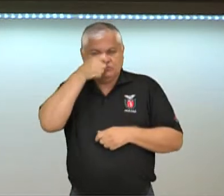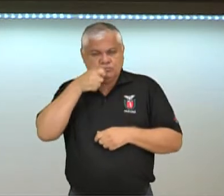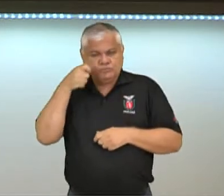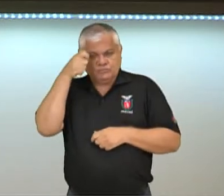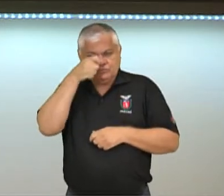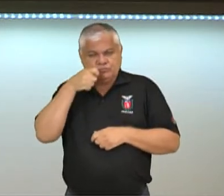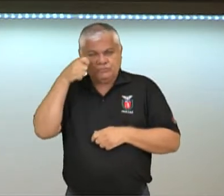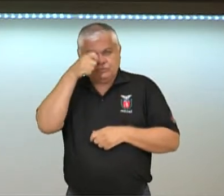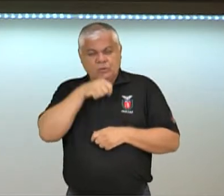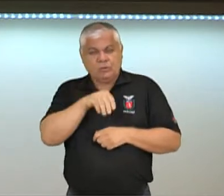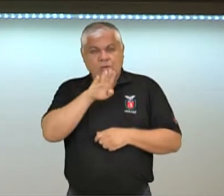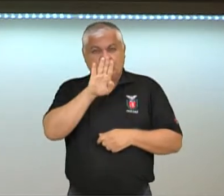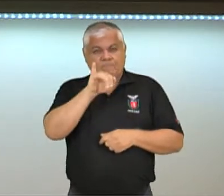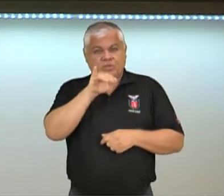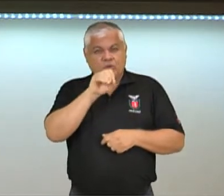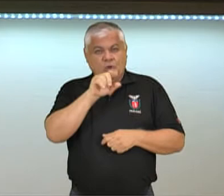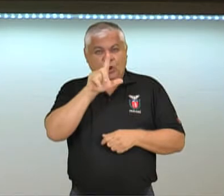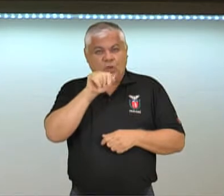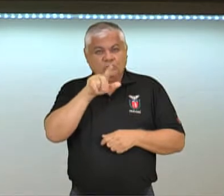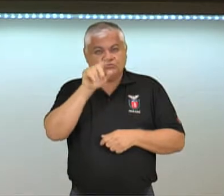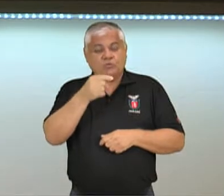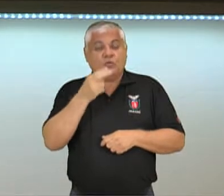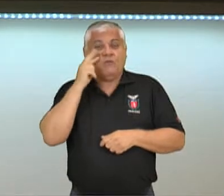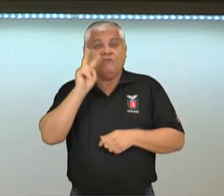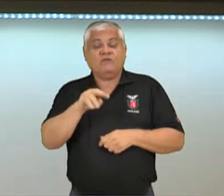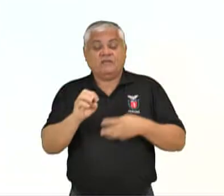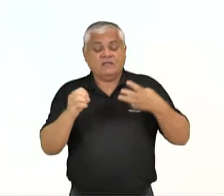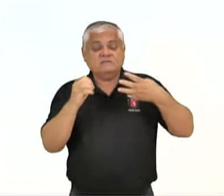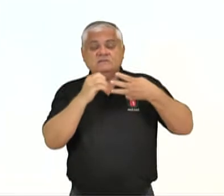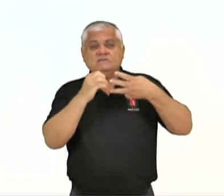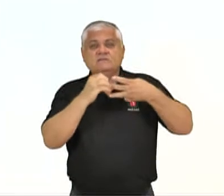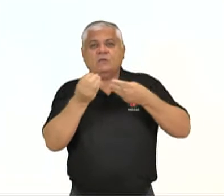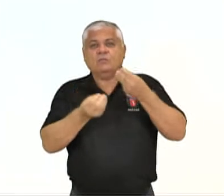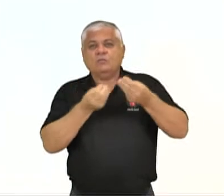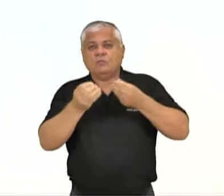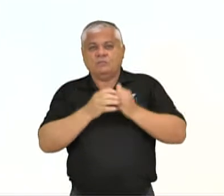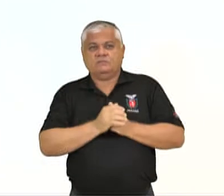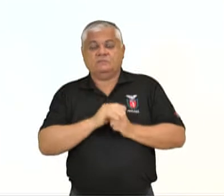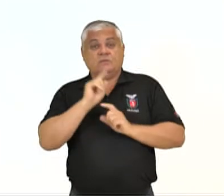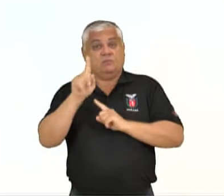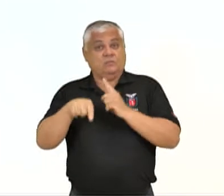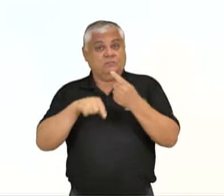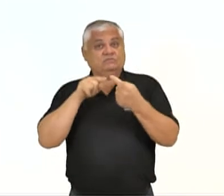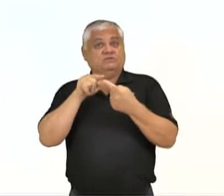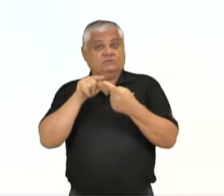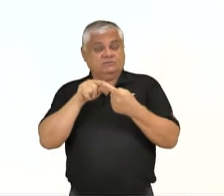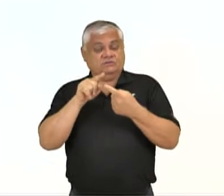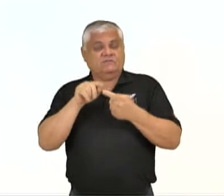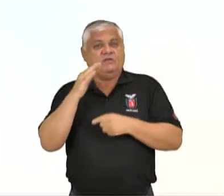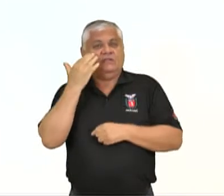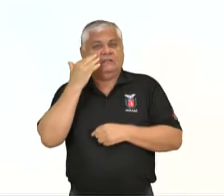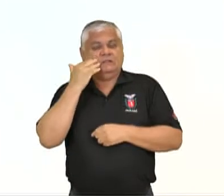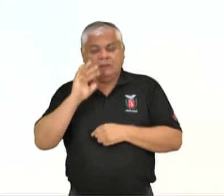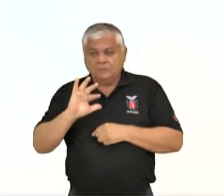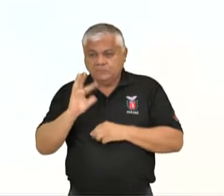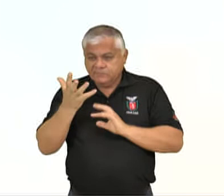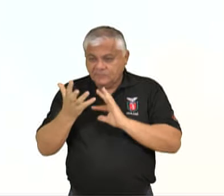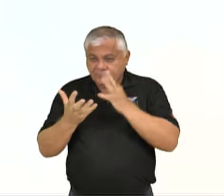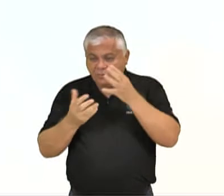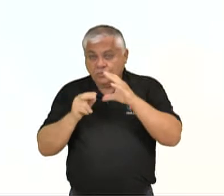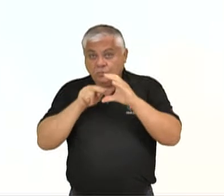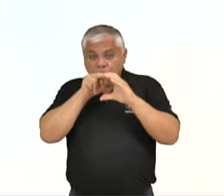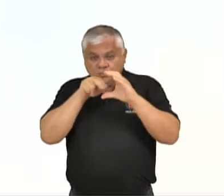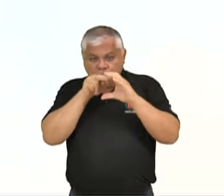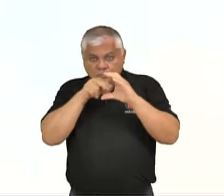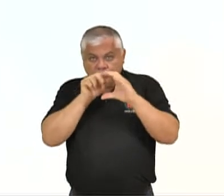biológico, vendo como que a célula funciona. Então, a gente tem como objetivo compreender os eventos que ocorrem no núcleo